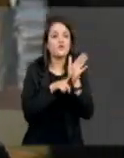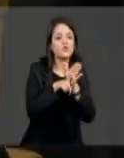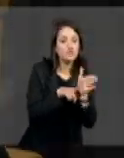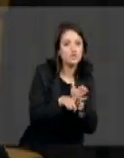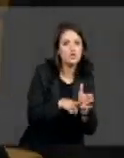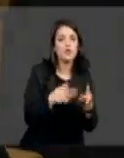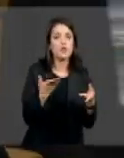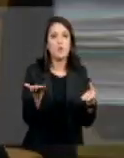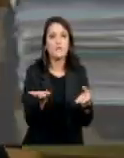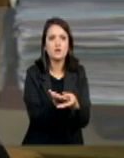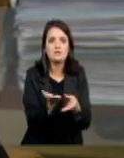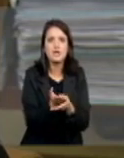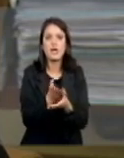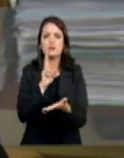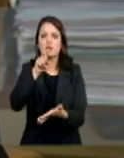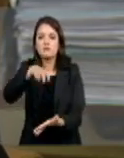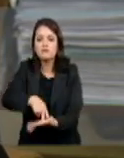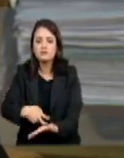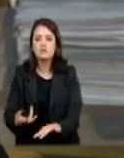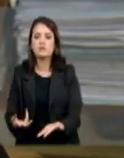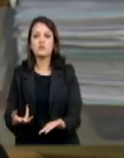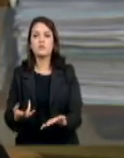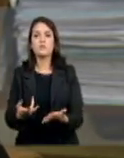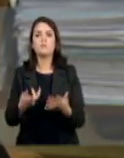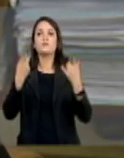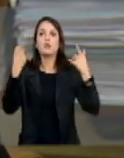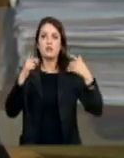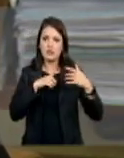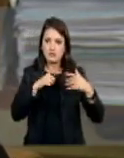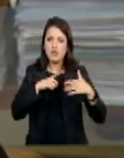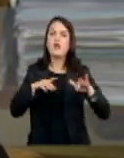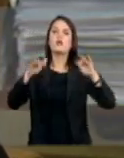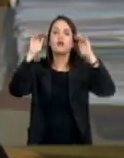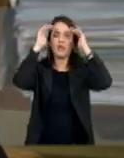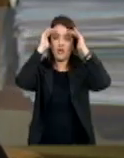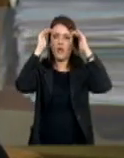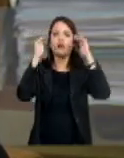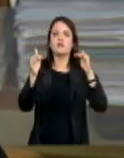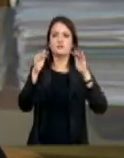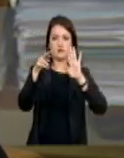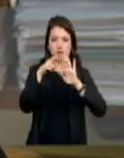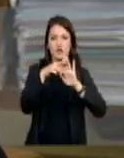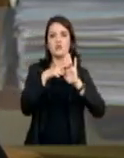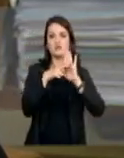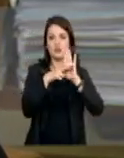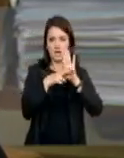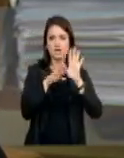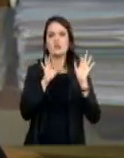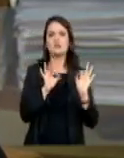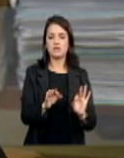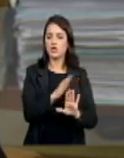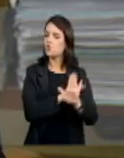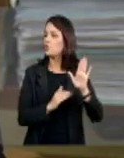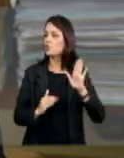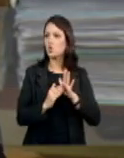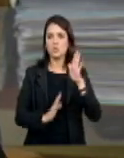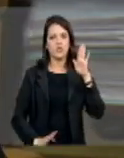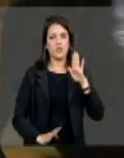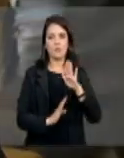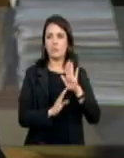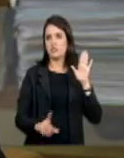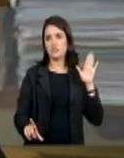julgam não estão exonerados do dever de respeitar nos estritos limites da lei e da constituição